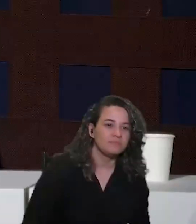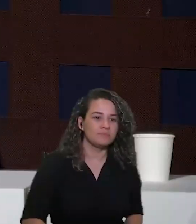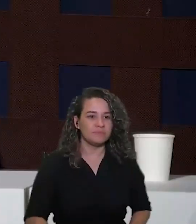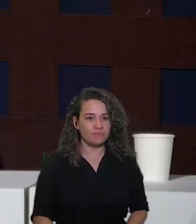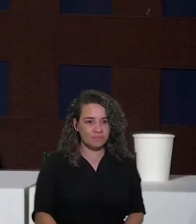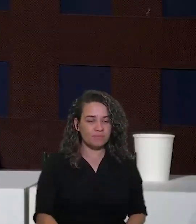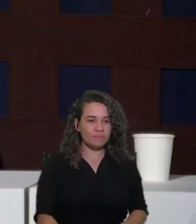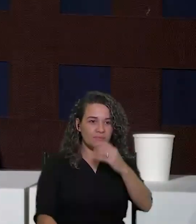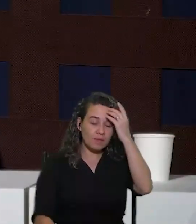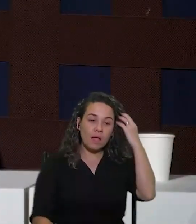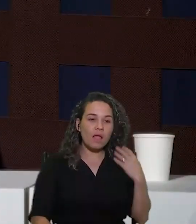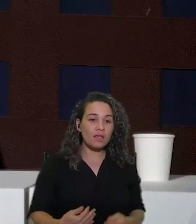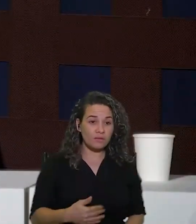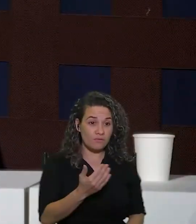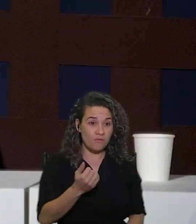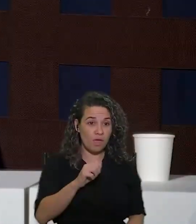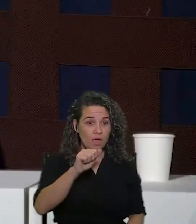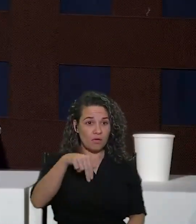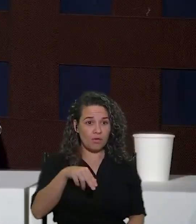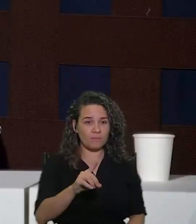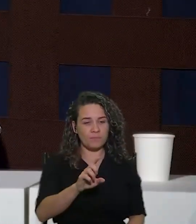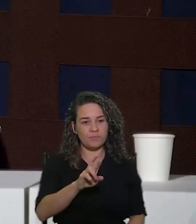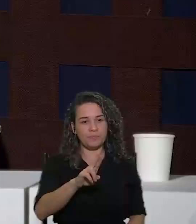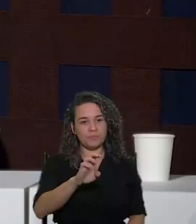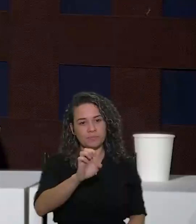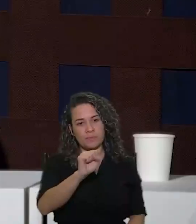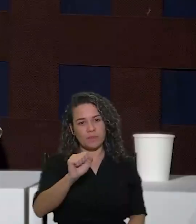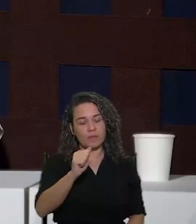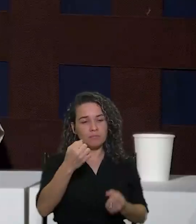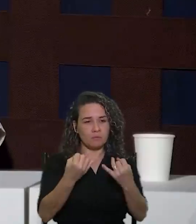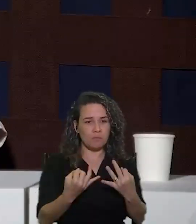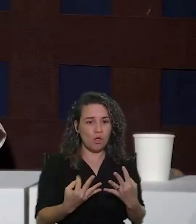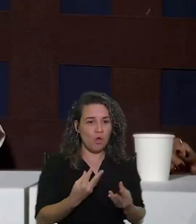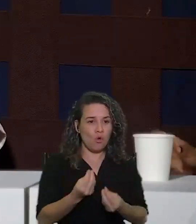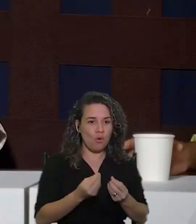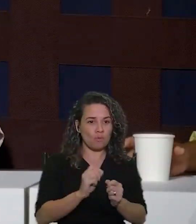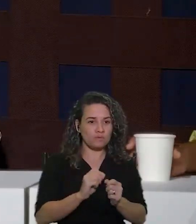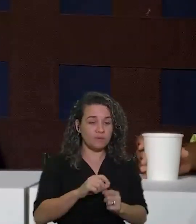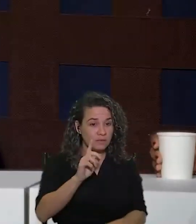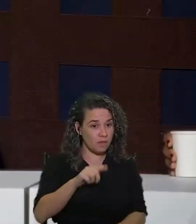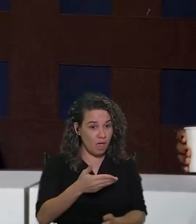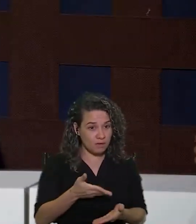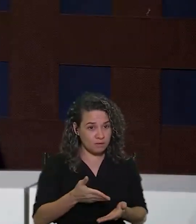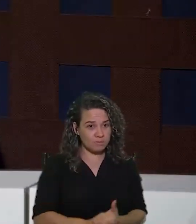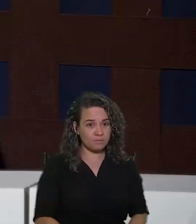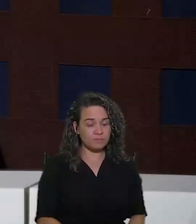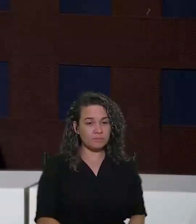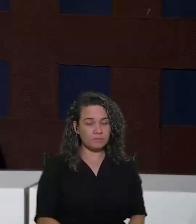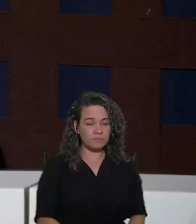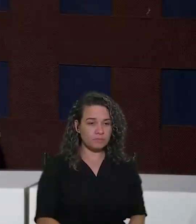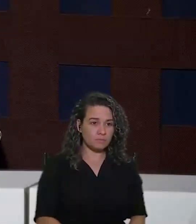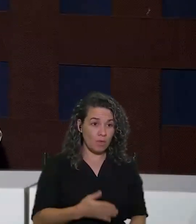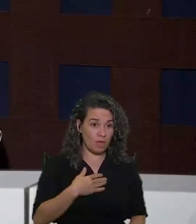Aí teve que vir a Andressa e me dizer: é assim que faz, Jefferson. É desse jeito aqui.